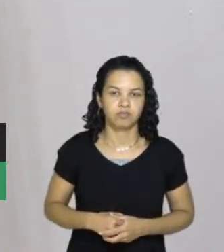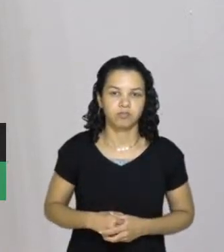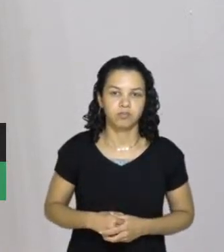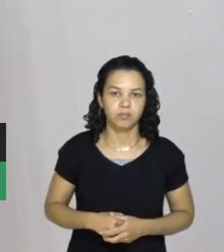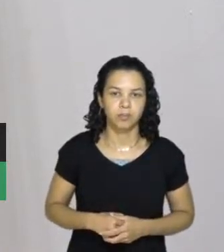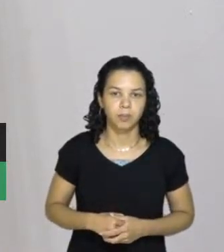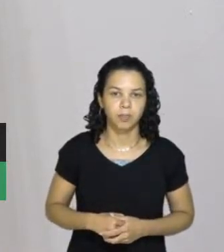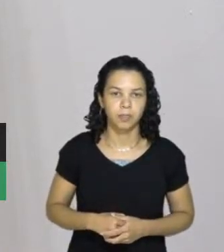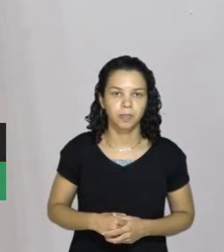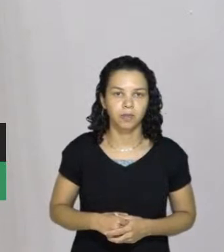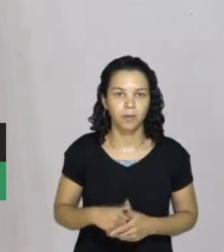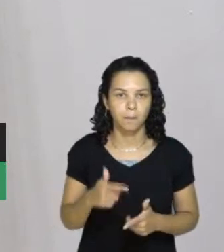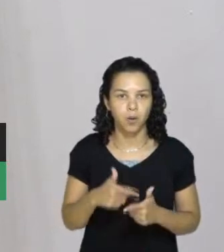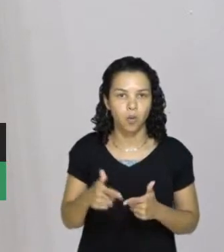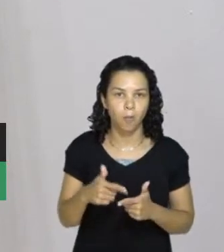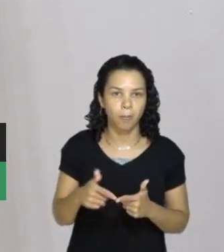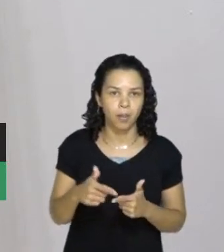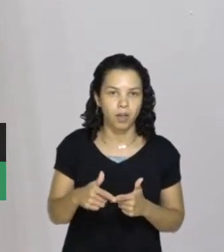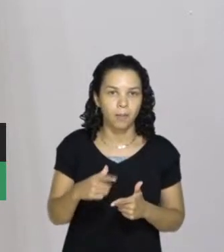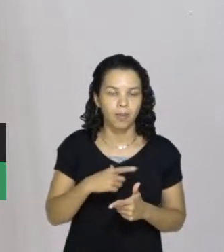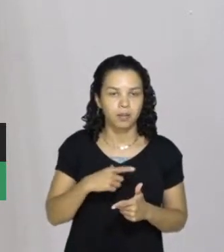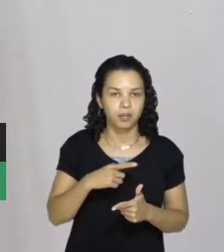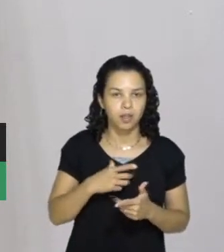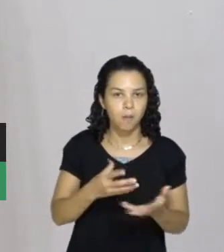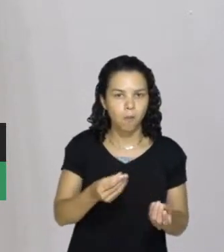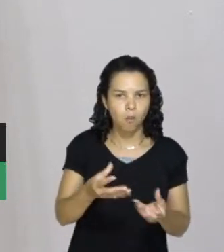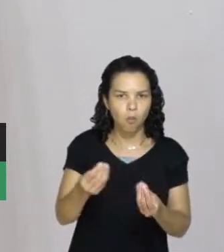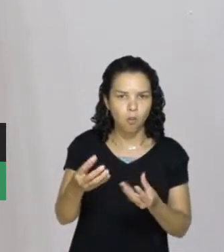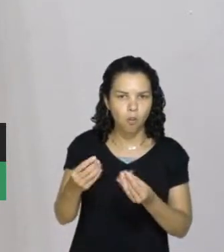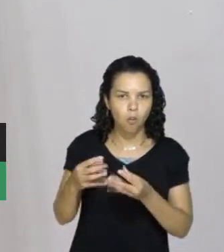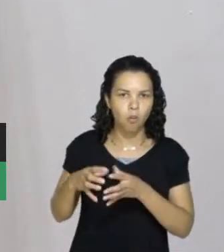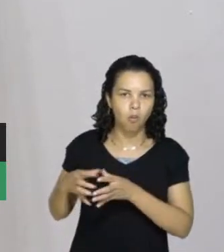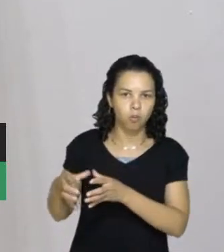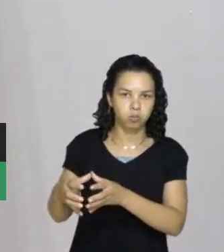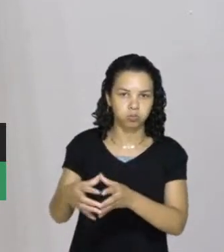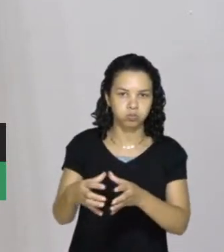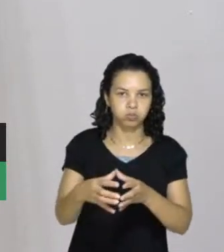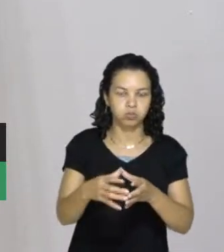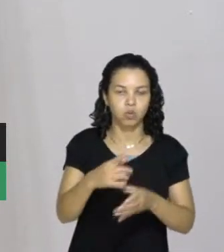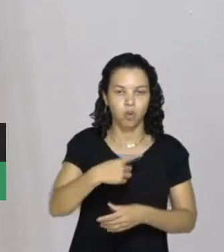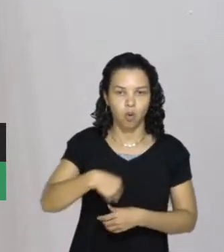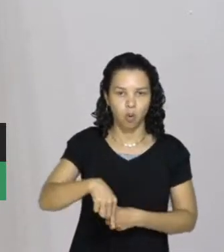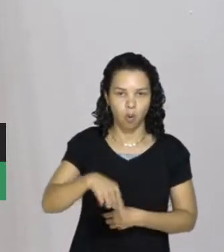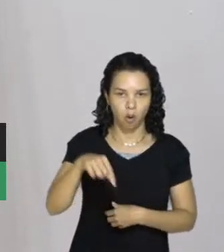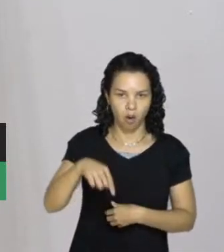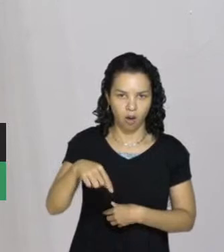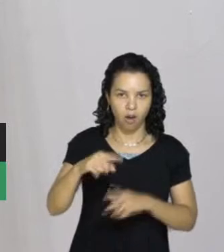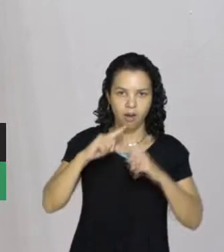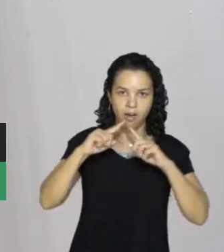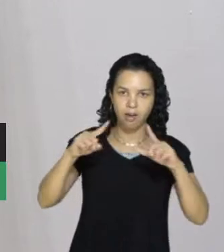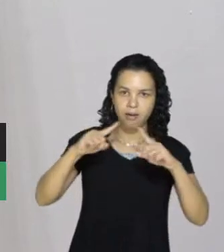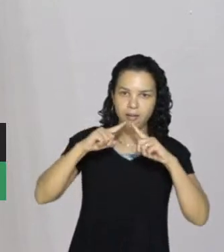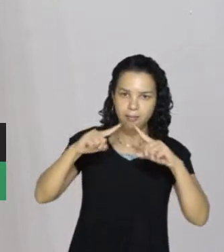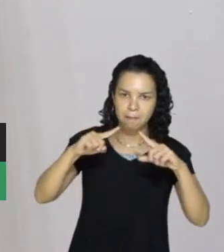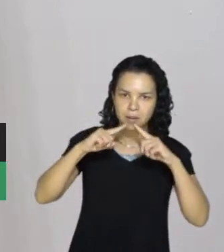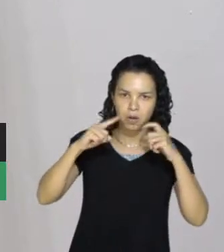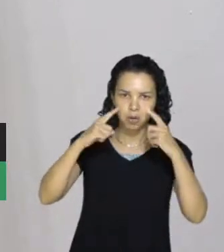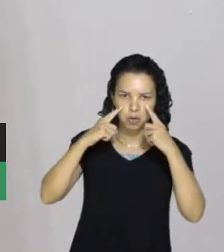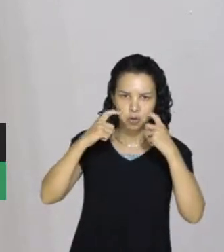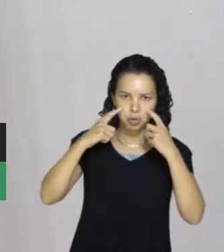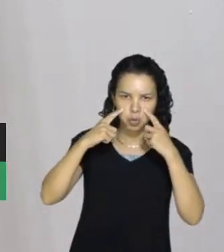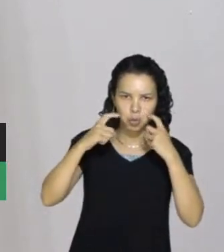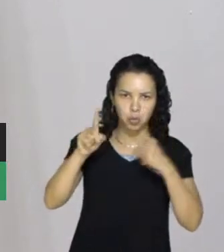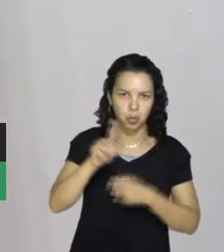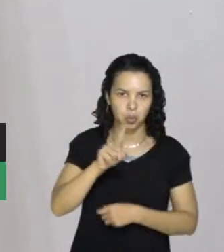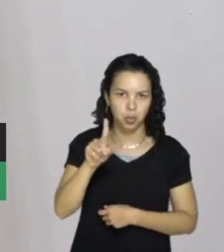são diversos em todas as áreas. Nós não estamos aqui reclamando, chorando, mas vamos precisar de tempo. nós